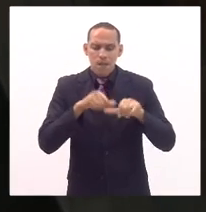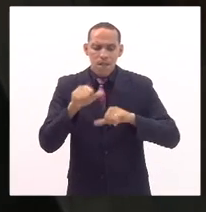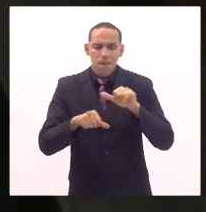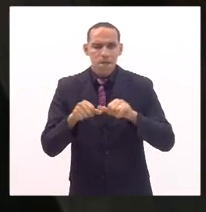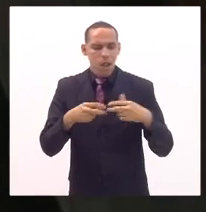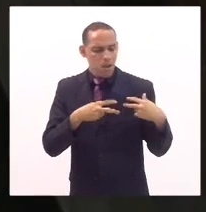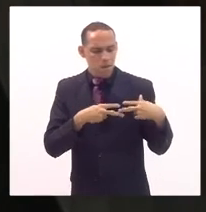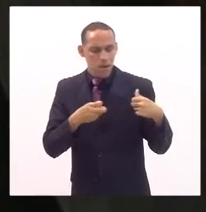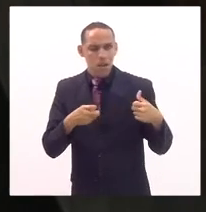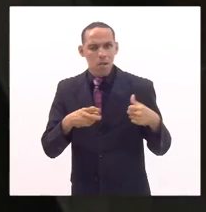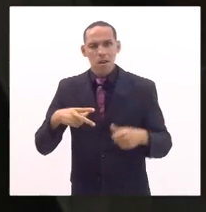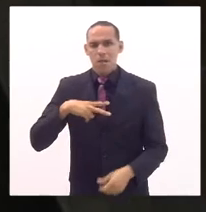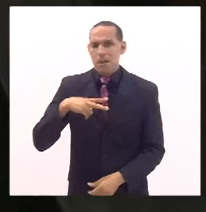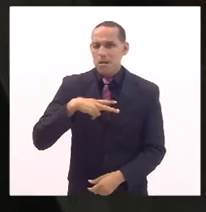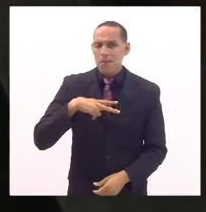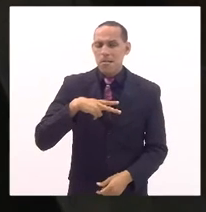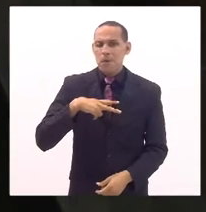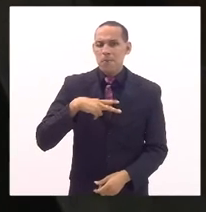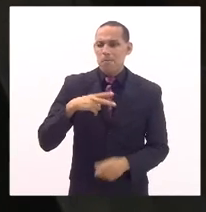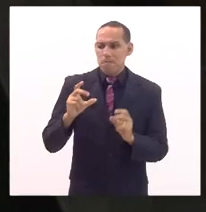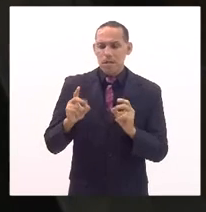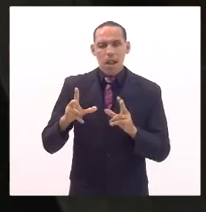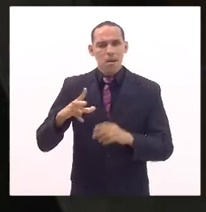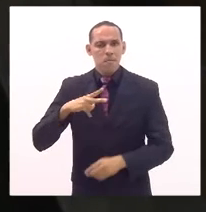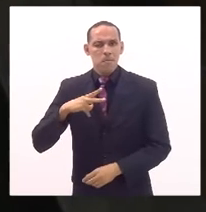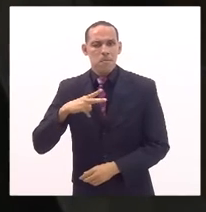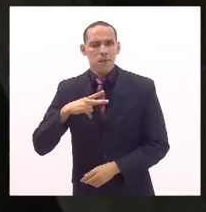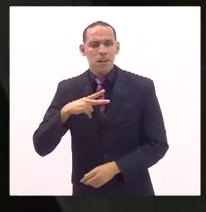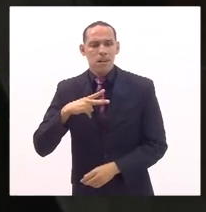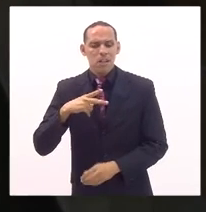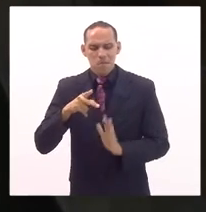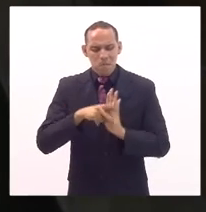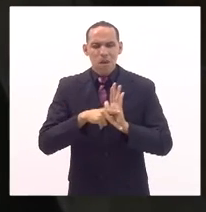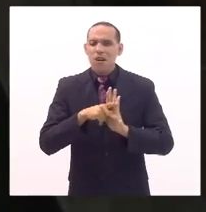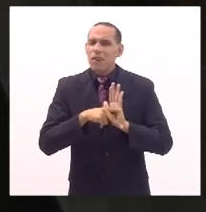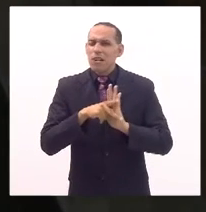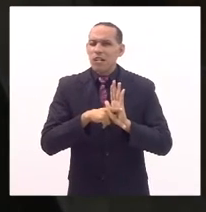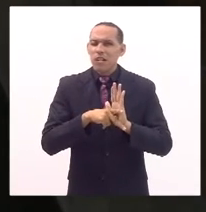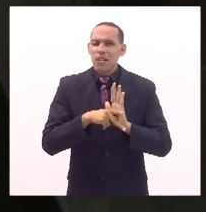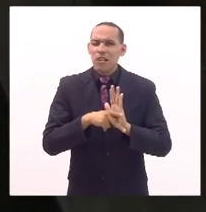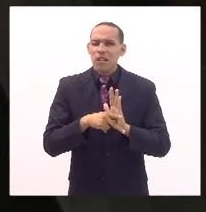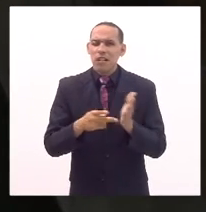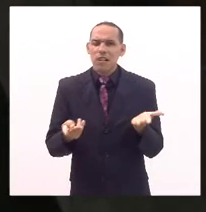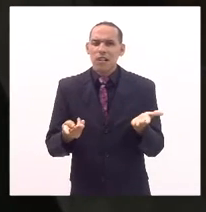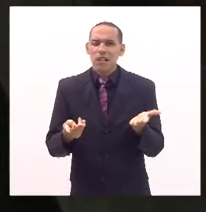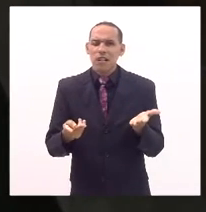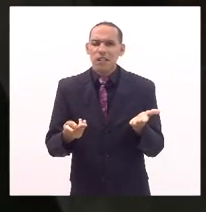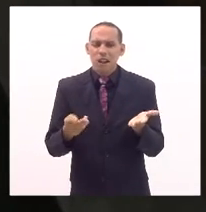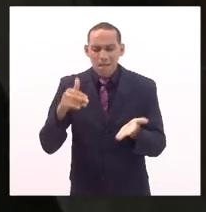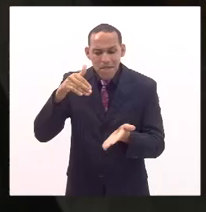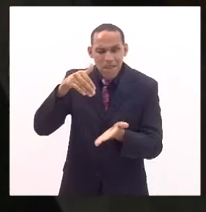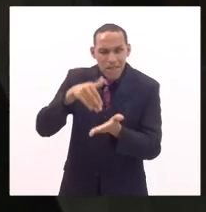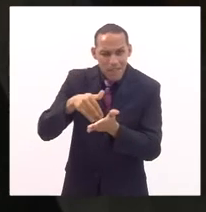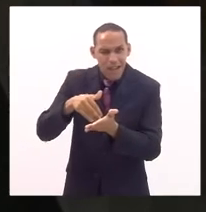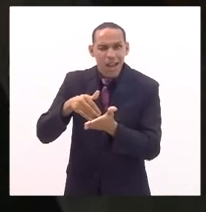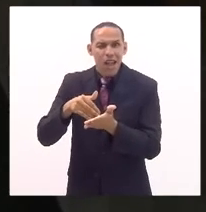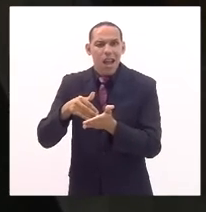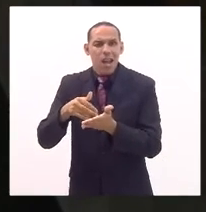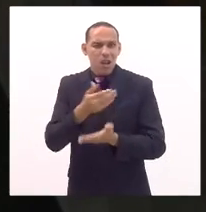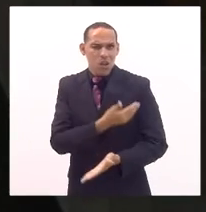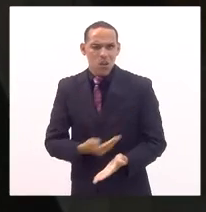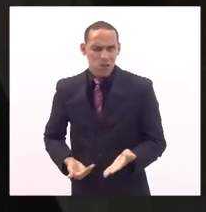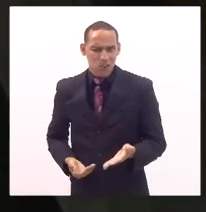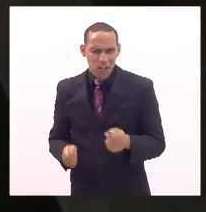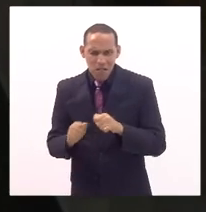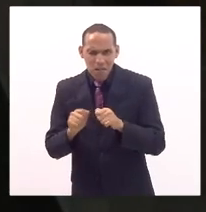Petrobras de uma empresa privada se não é um projecto que se desenvolve na reta final de o governo né é o